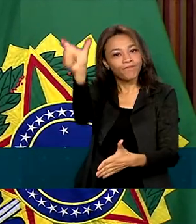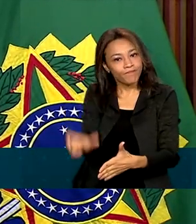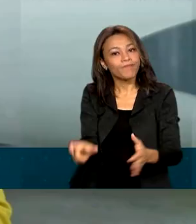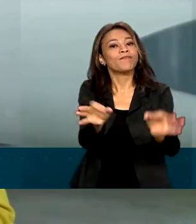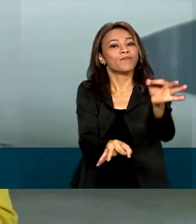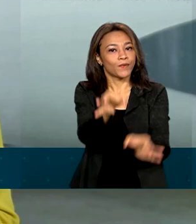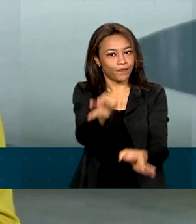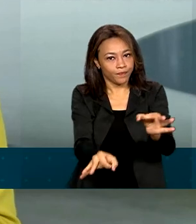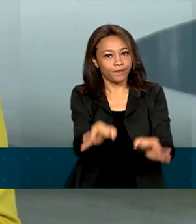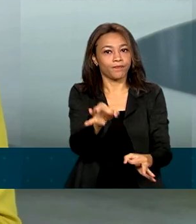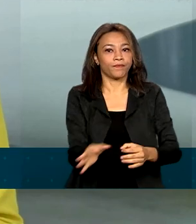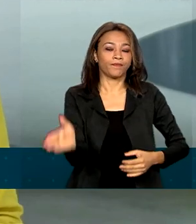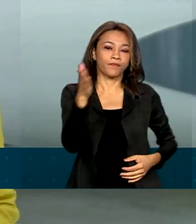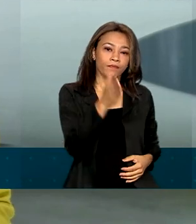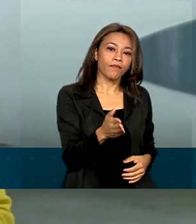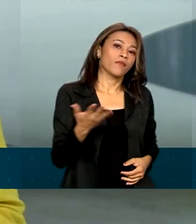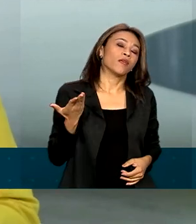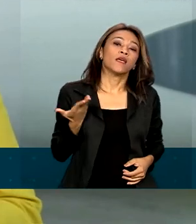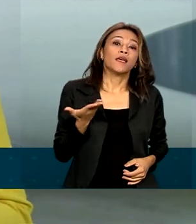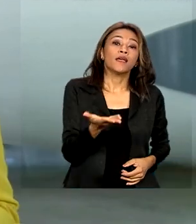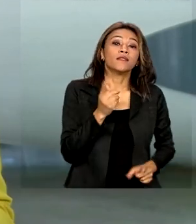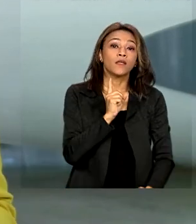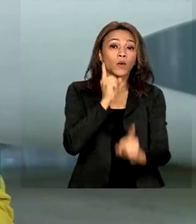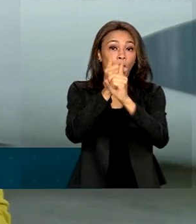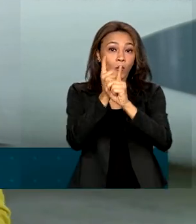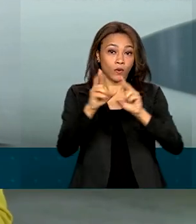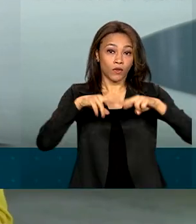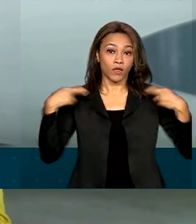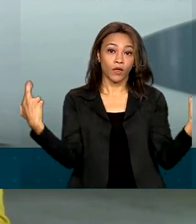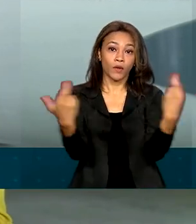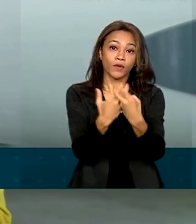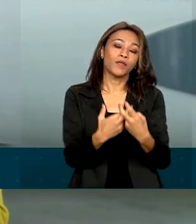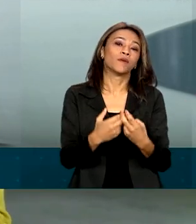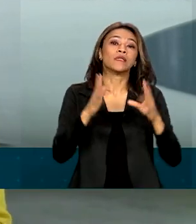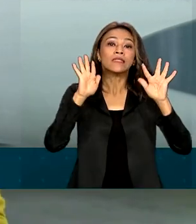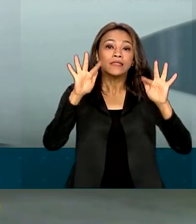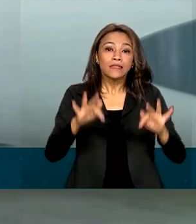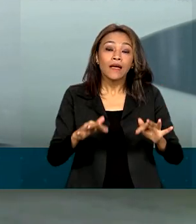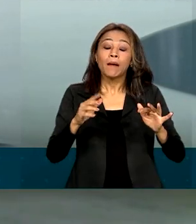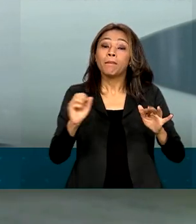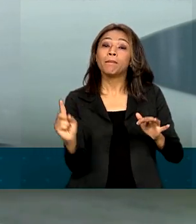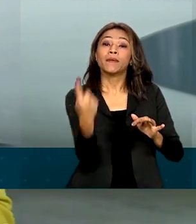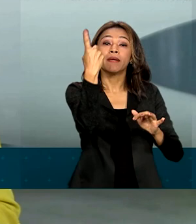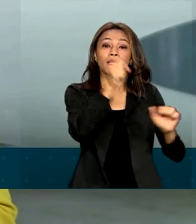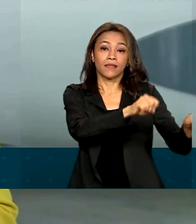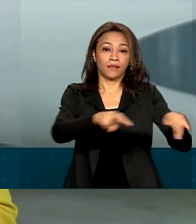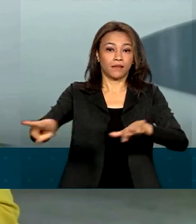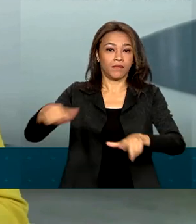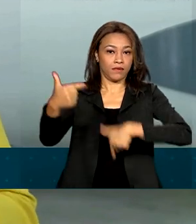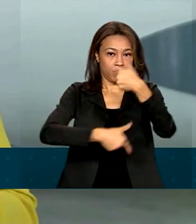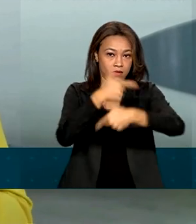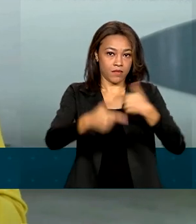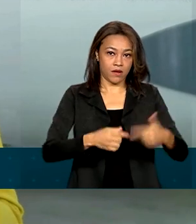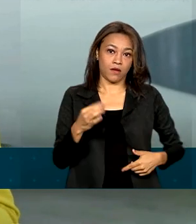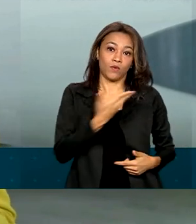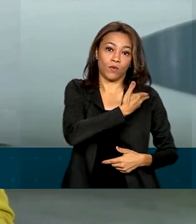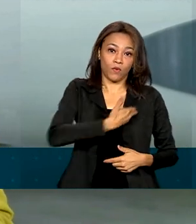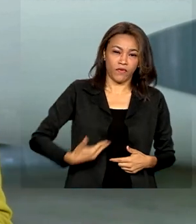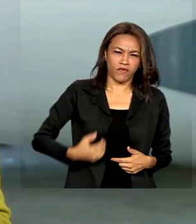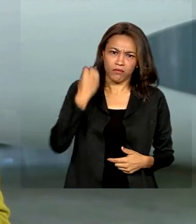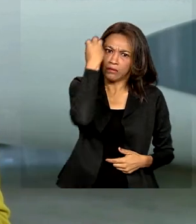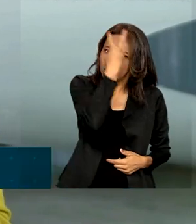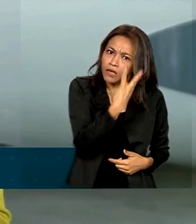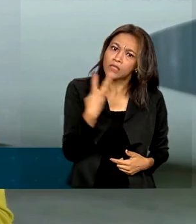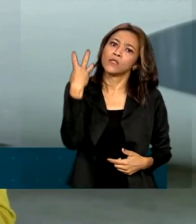justiça. Esse encontro encerra a primeira semana de trabalho do novo governo. Foram cerca de 3 horas